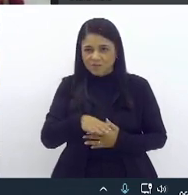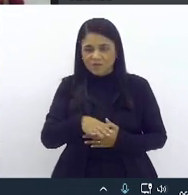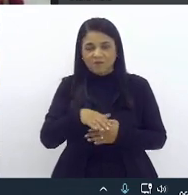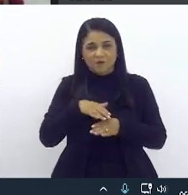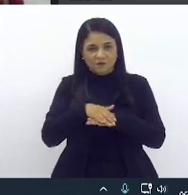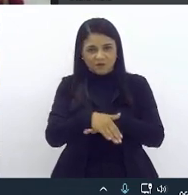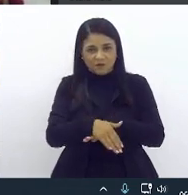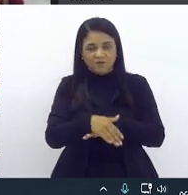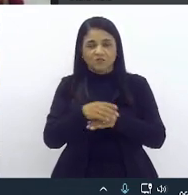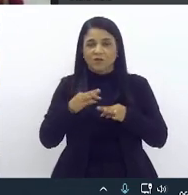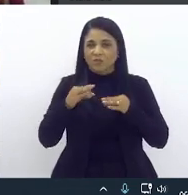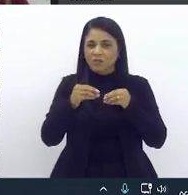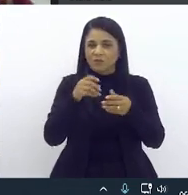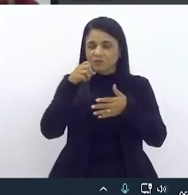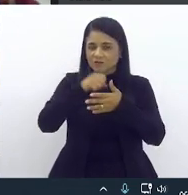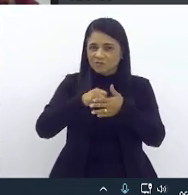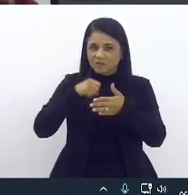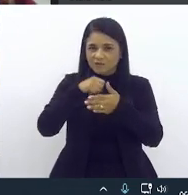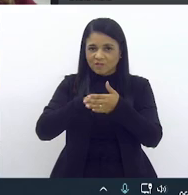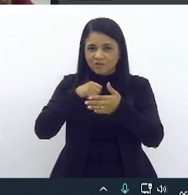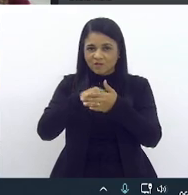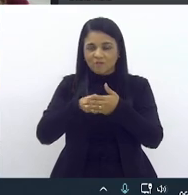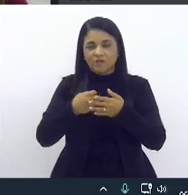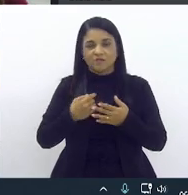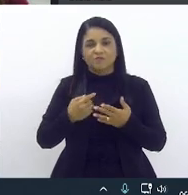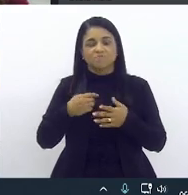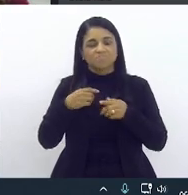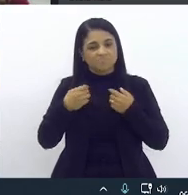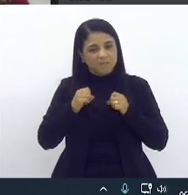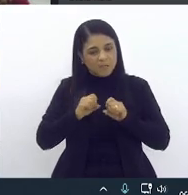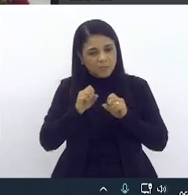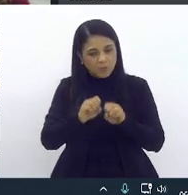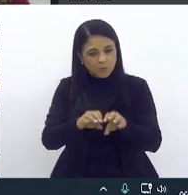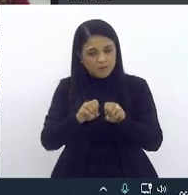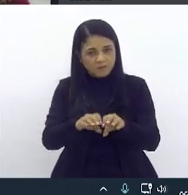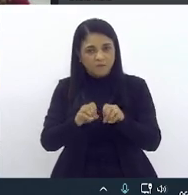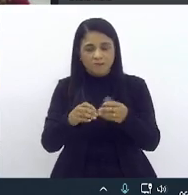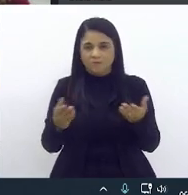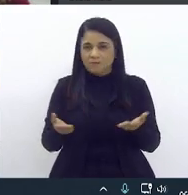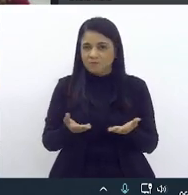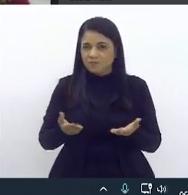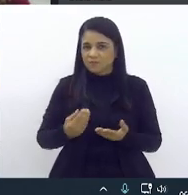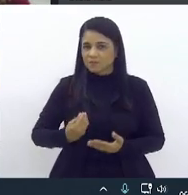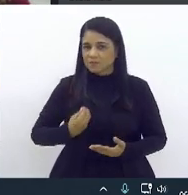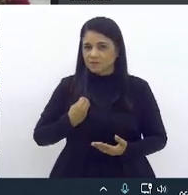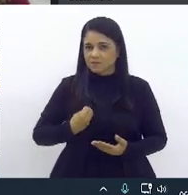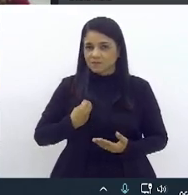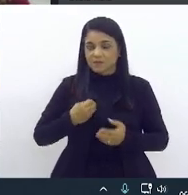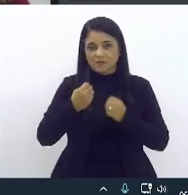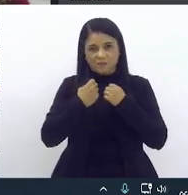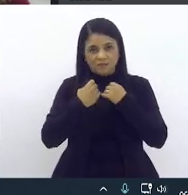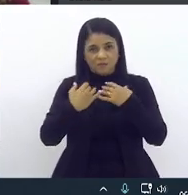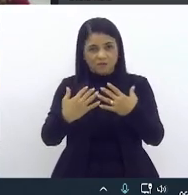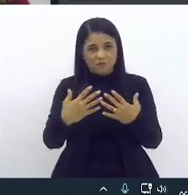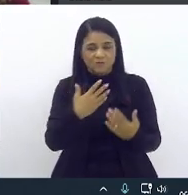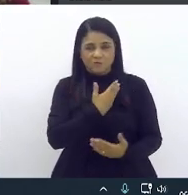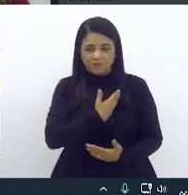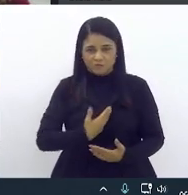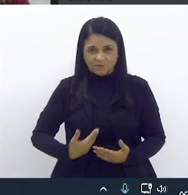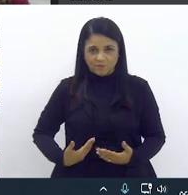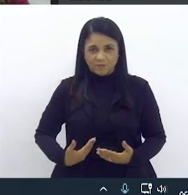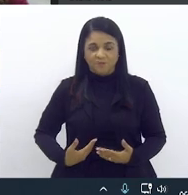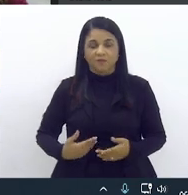as lutadoras e combatentes da educação que estão aqui presentes nessa audiência pública